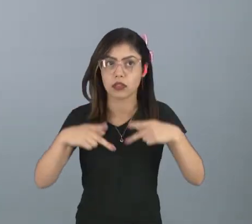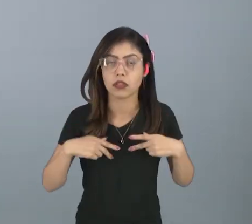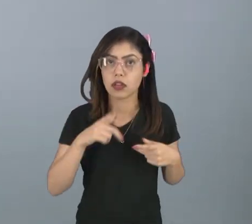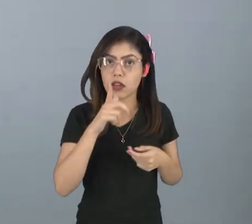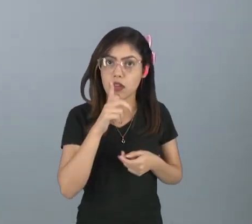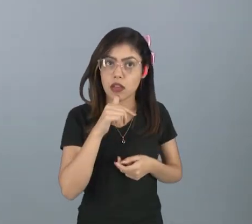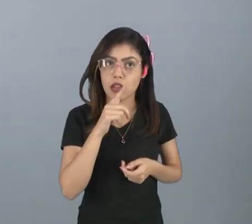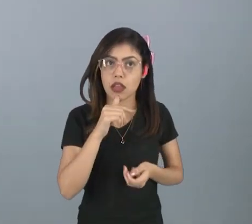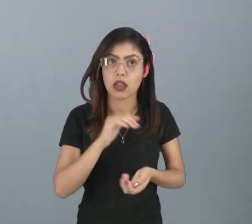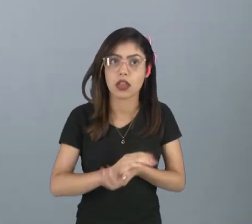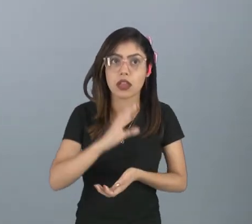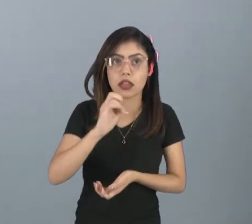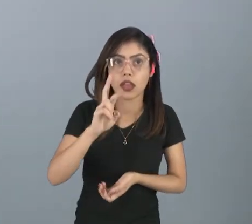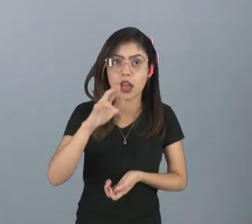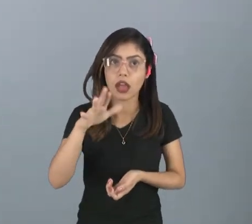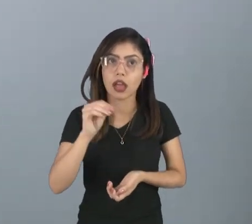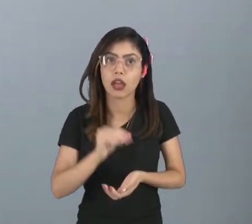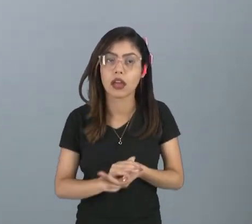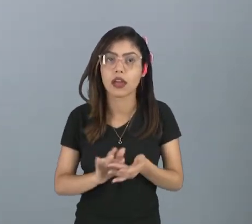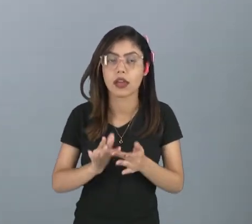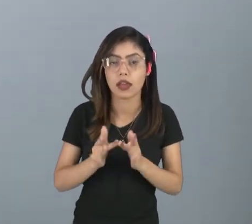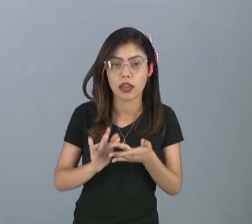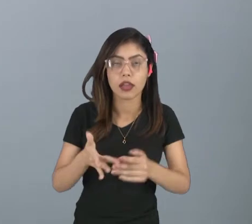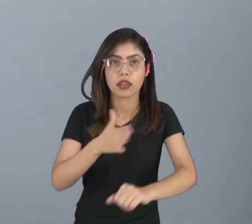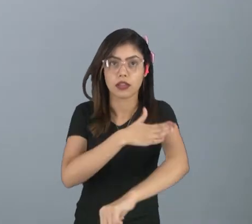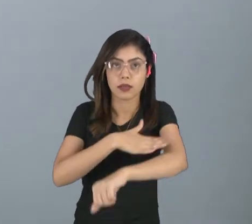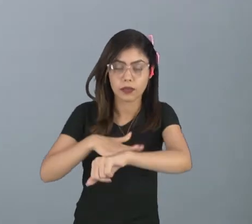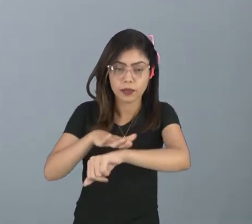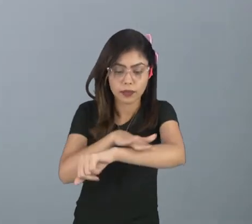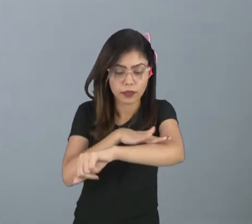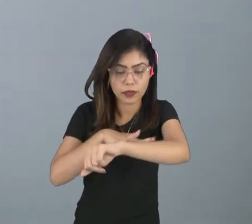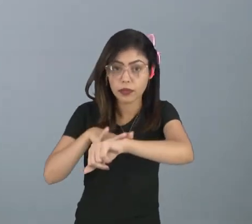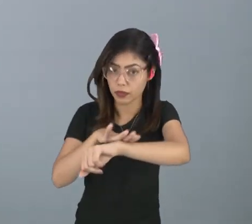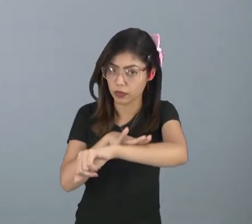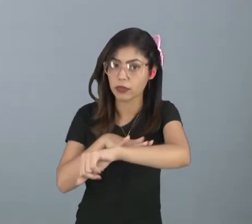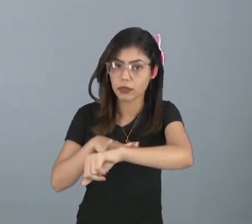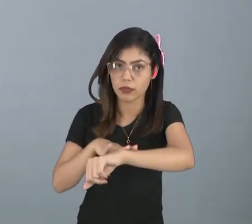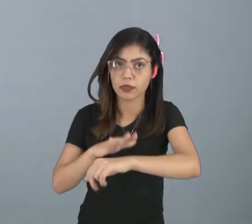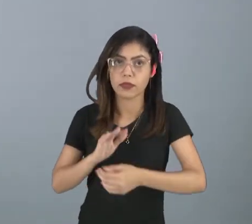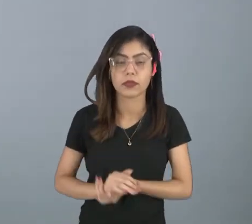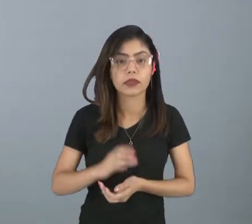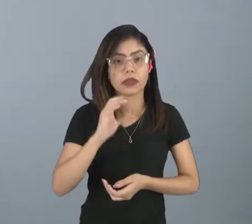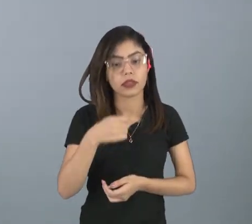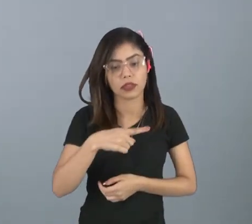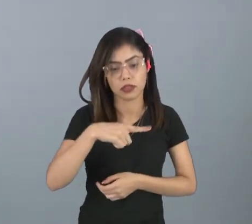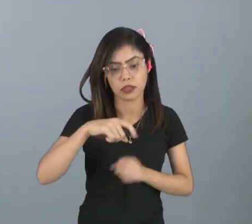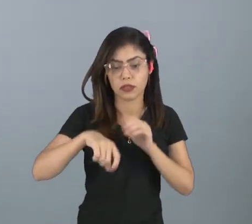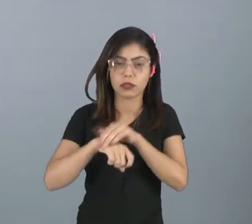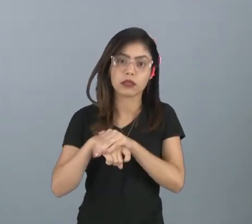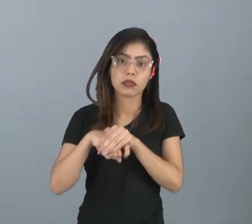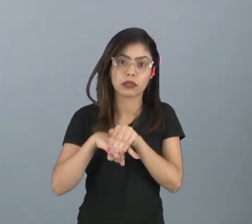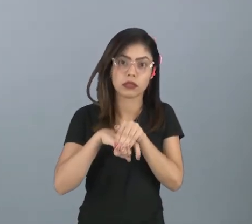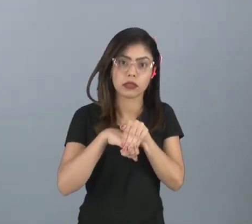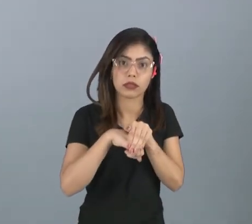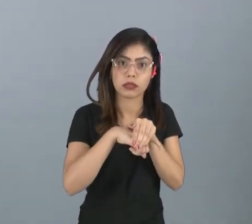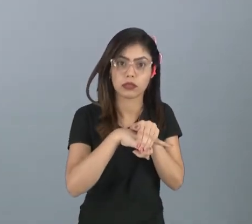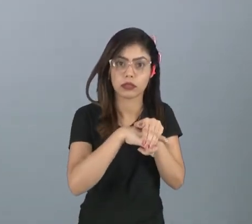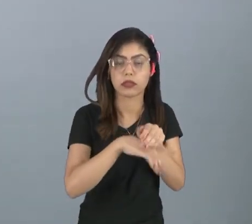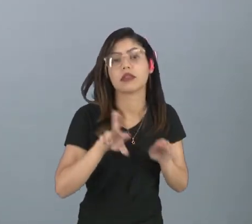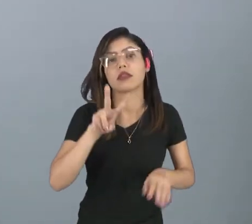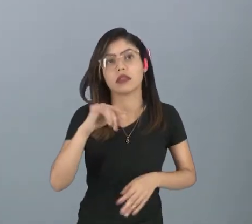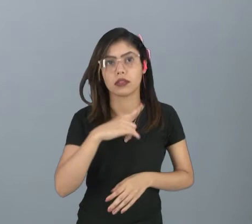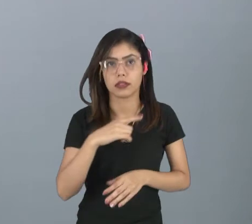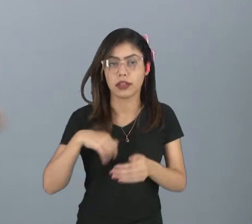com cercárias. A água vai estar infectada com essas cercárias, que podem passar até por caramujos e tudo mais, né? E aí o que vai acontecer? Se